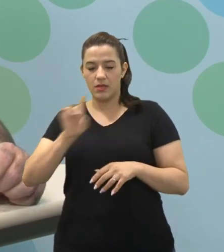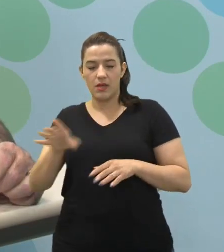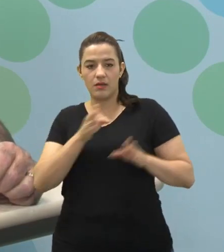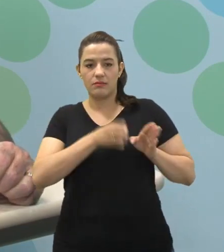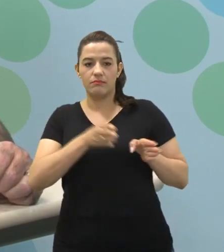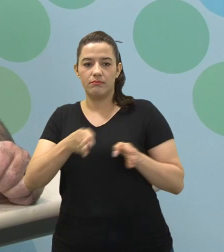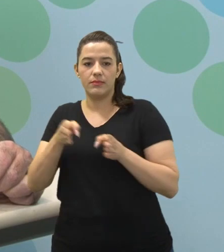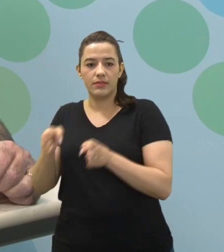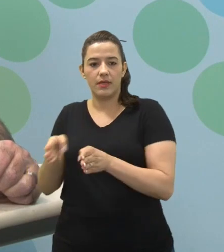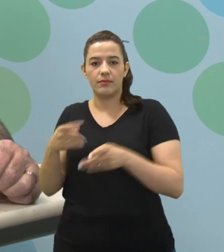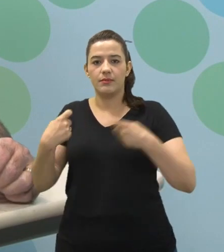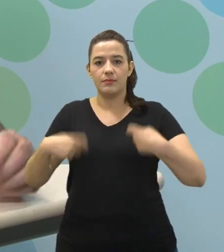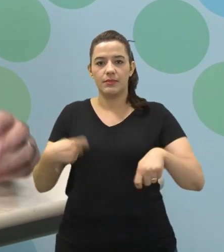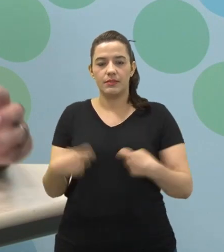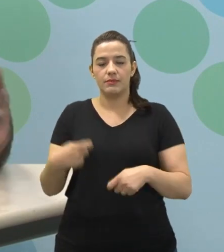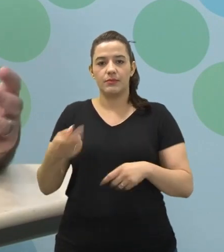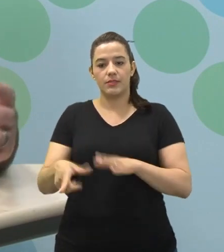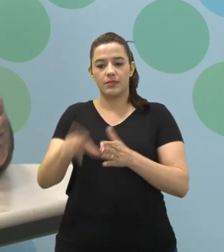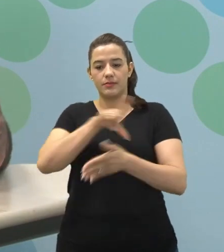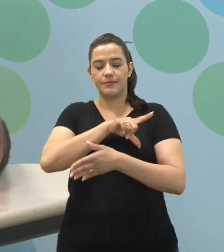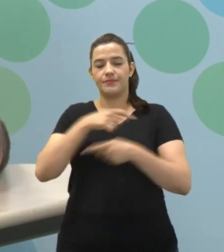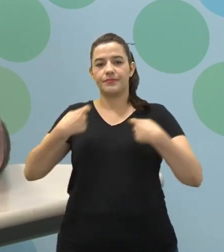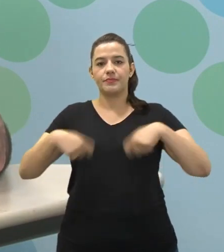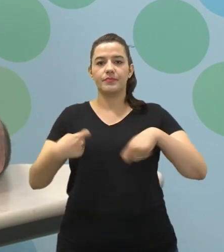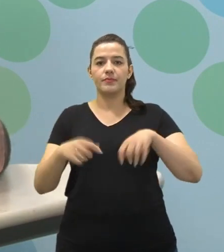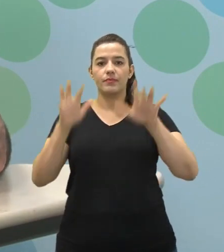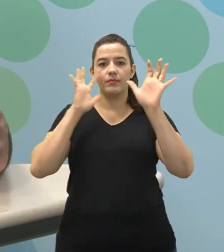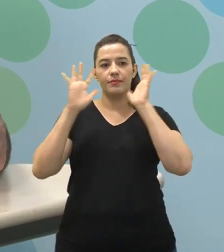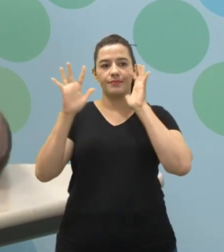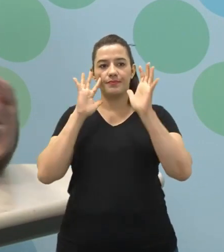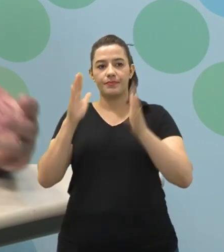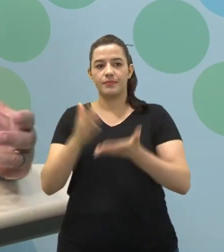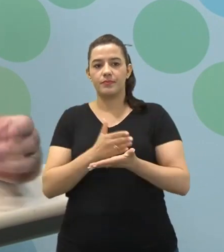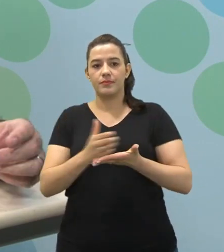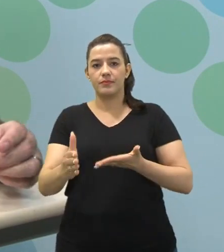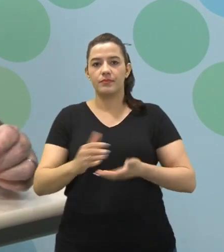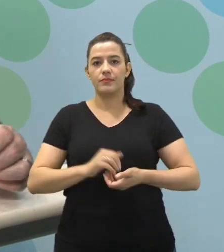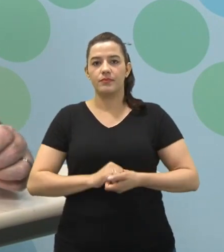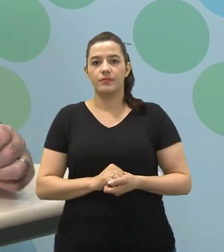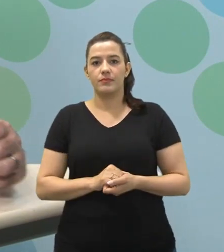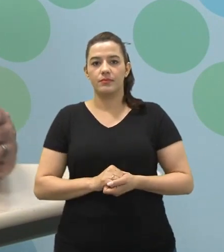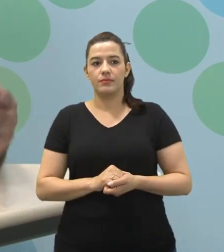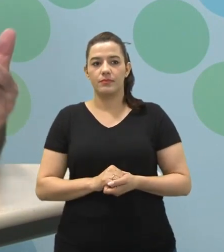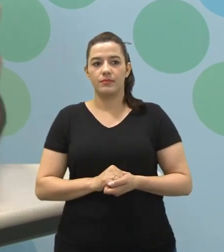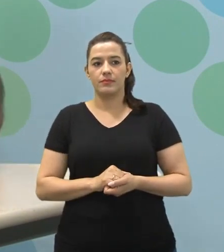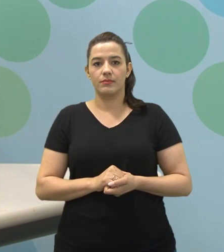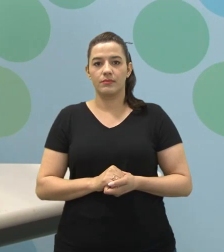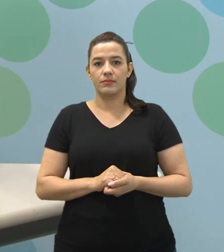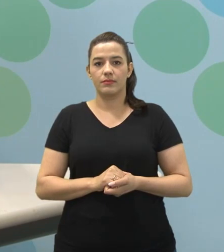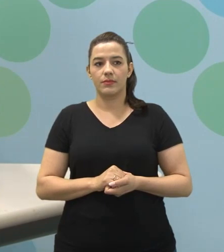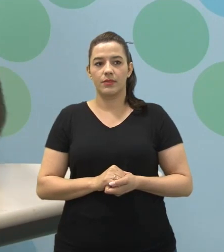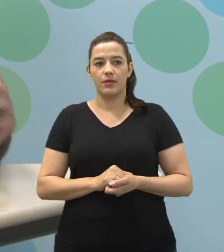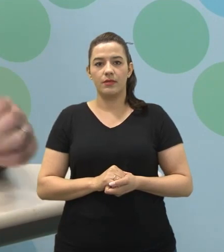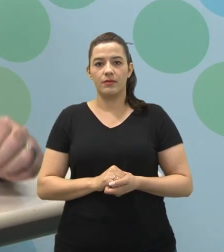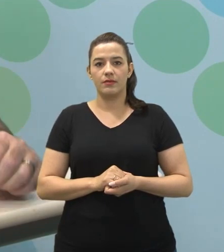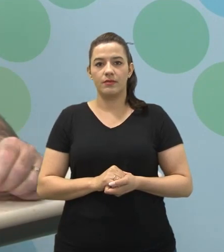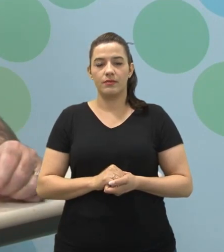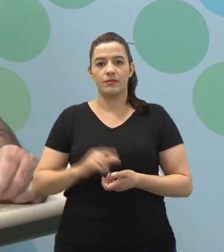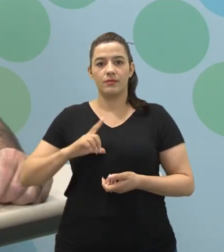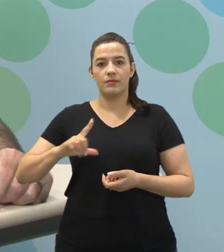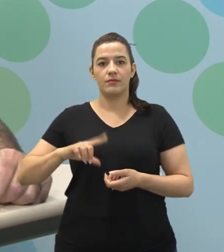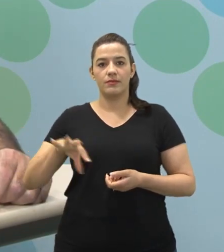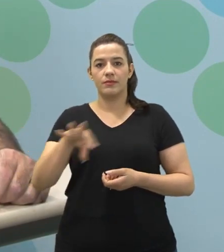né que temos que pensar na resolução de problemas né inicialmente a gente vai destacar aqui os conhecimentos prévios naquilo que